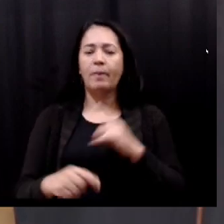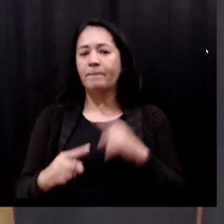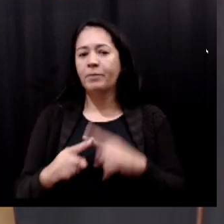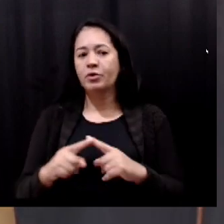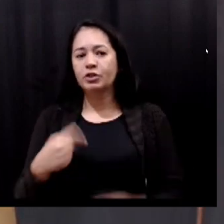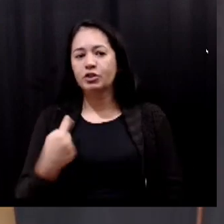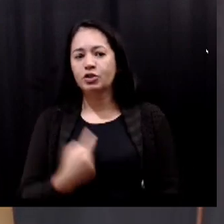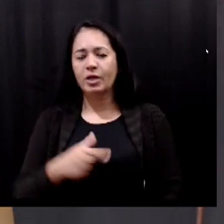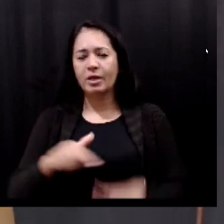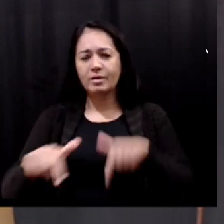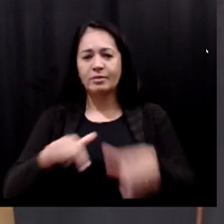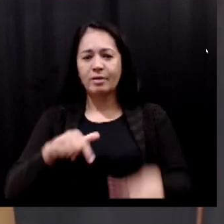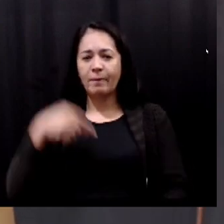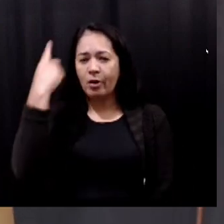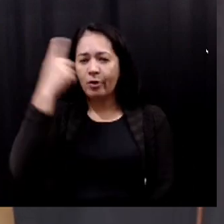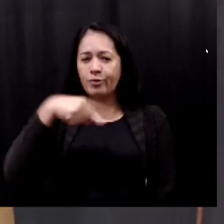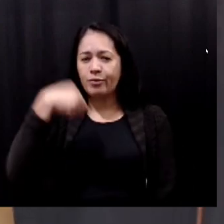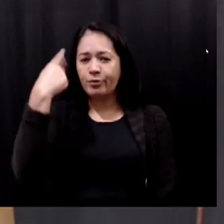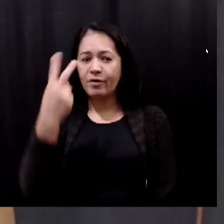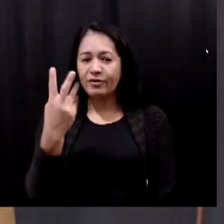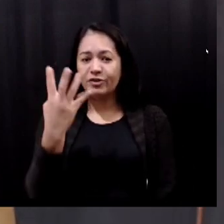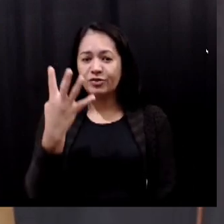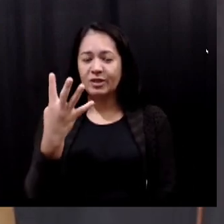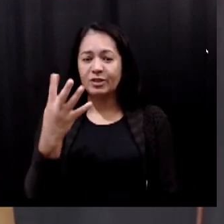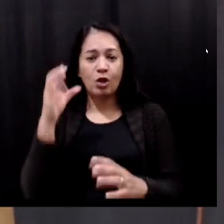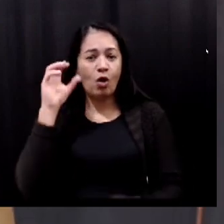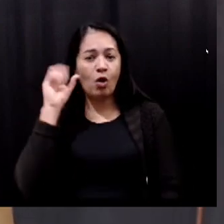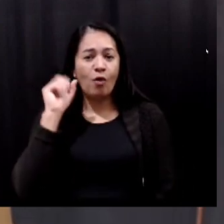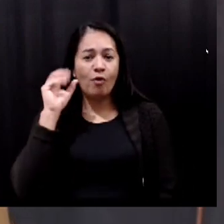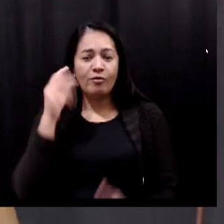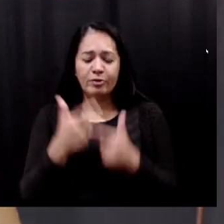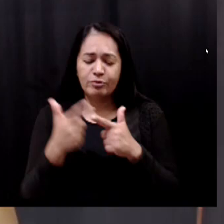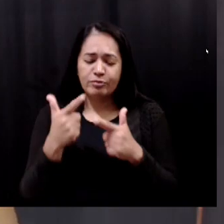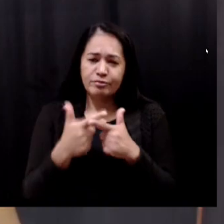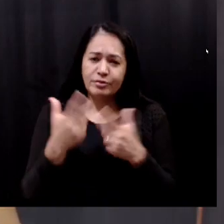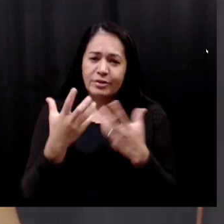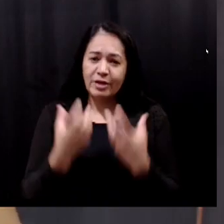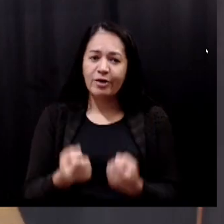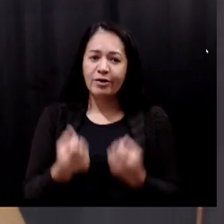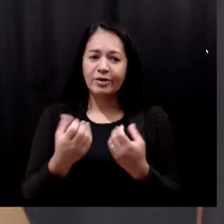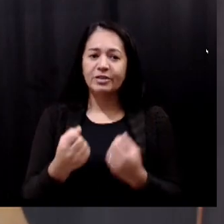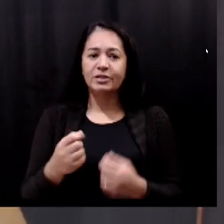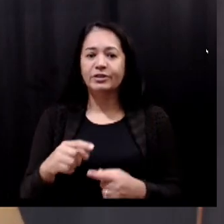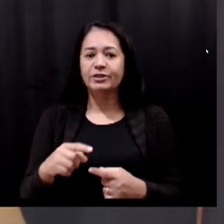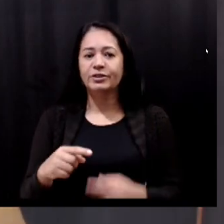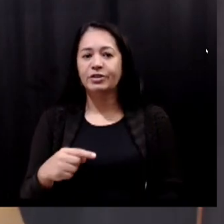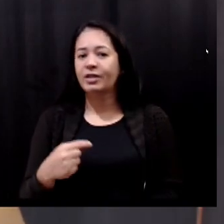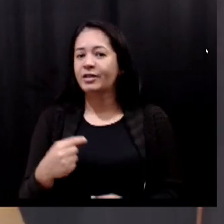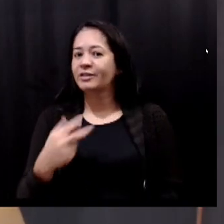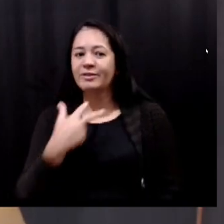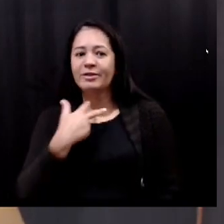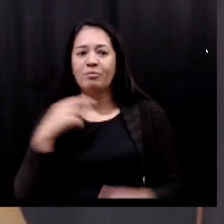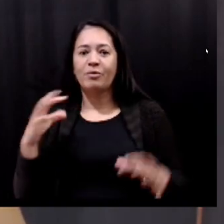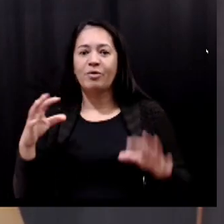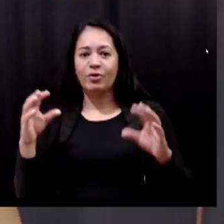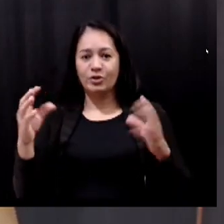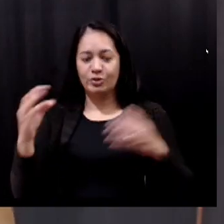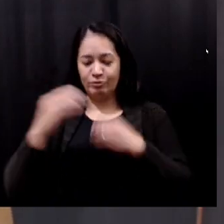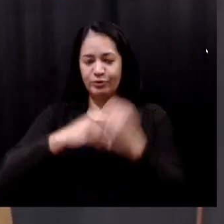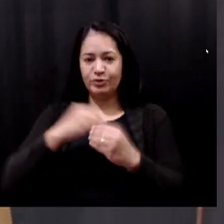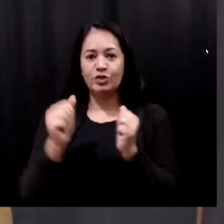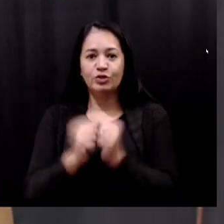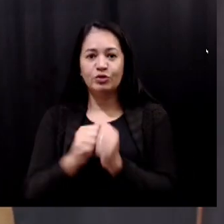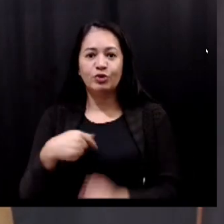horas ouvindo e acolhendo problemas. Sim. E a gente não pode misturar isso com os nossos problemas também. Então